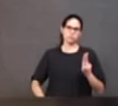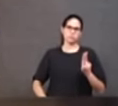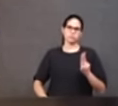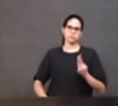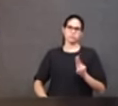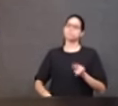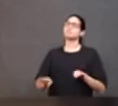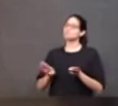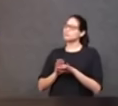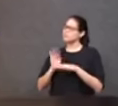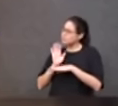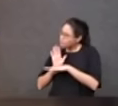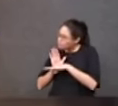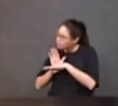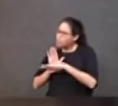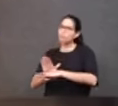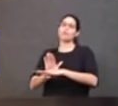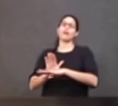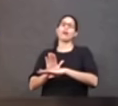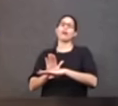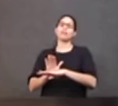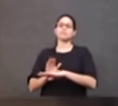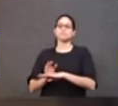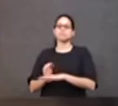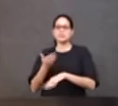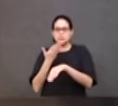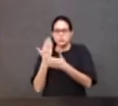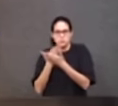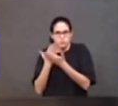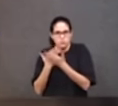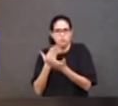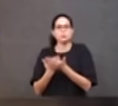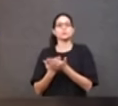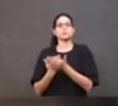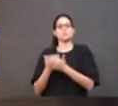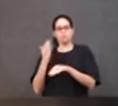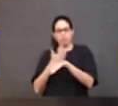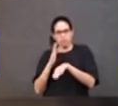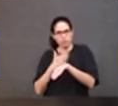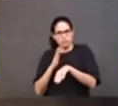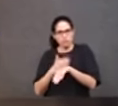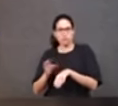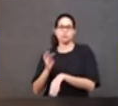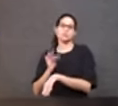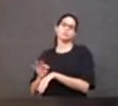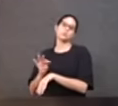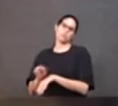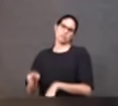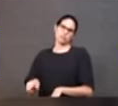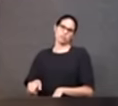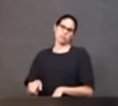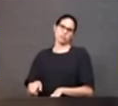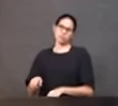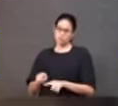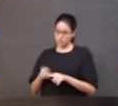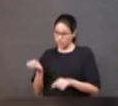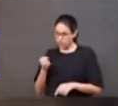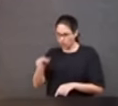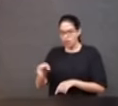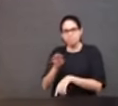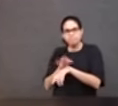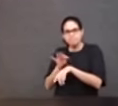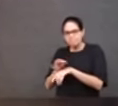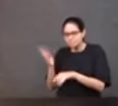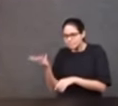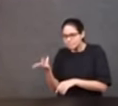a capacitação e qualificação dos técnicos administrativos, inclusive para que esses servidores nossos tão qualificados, nós temos